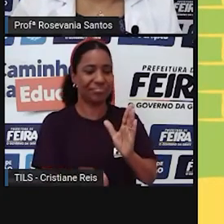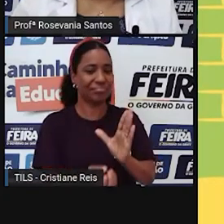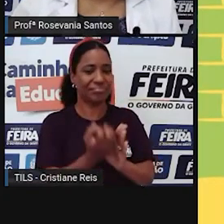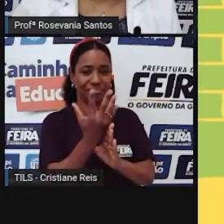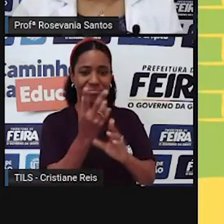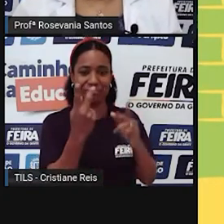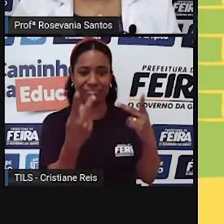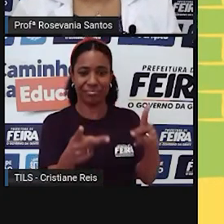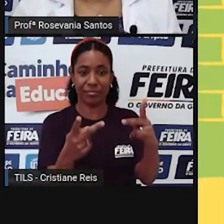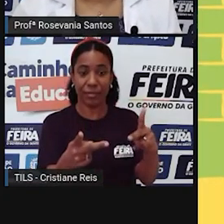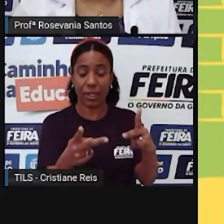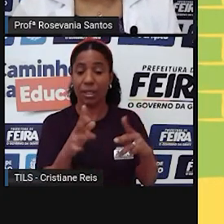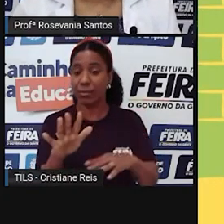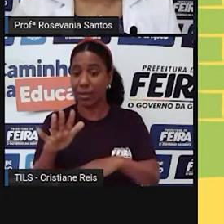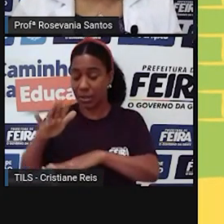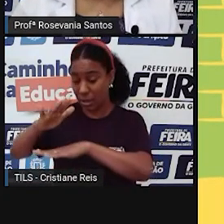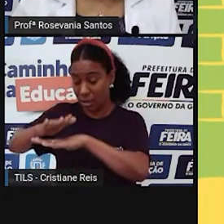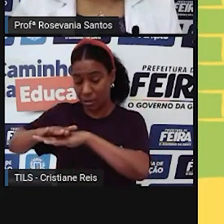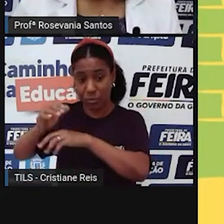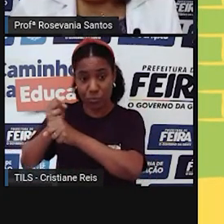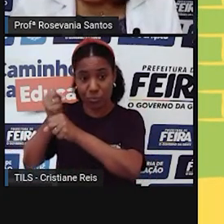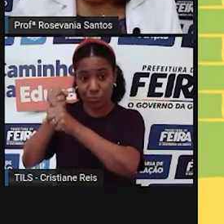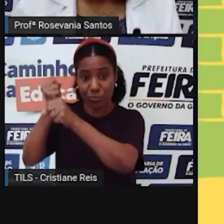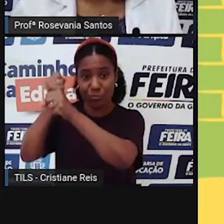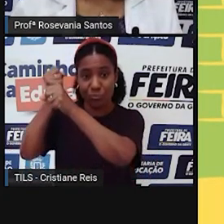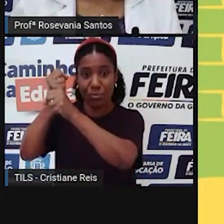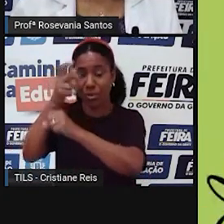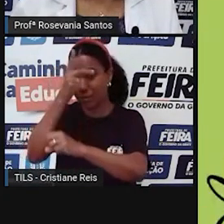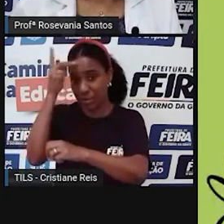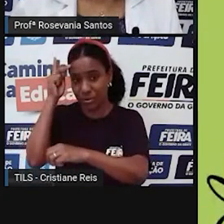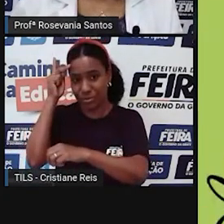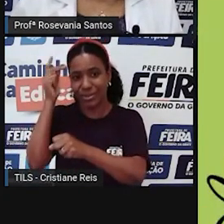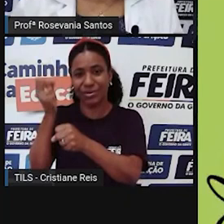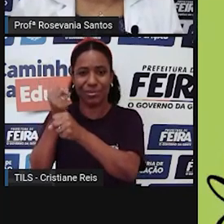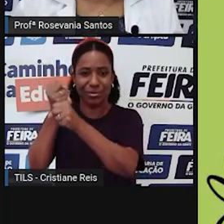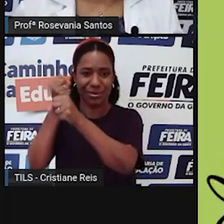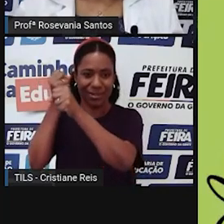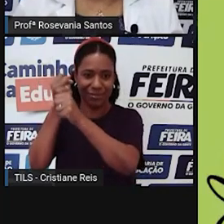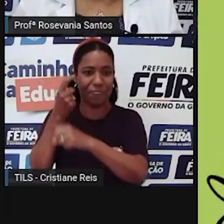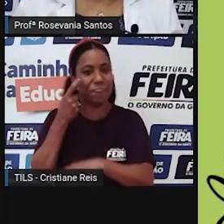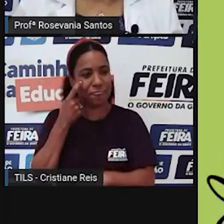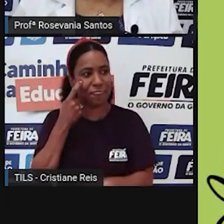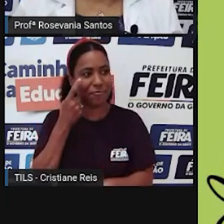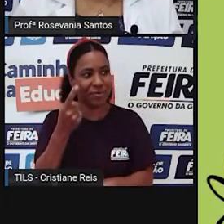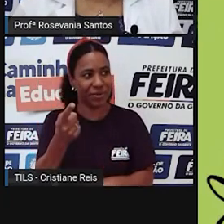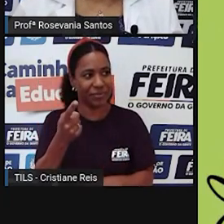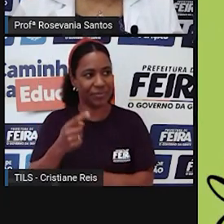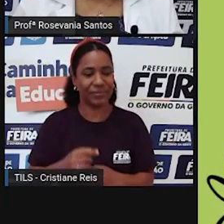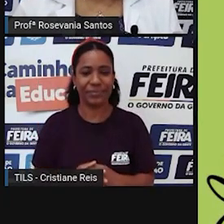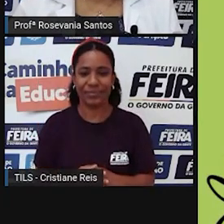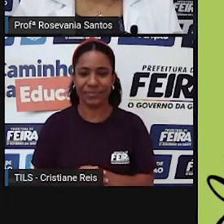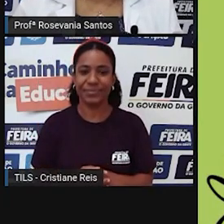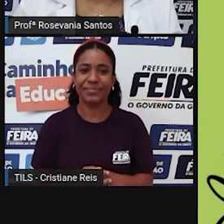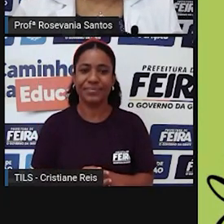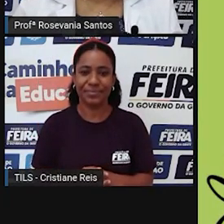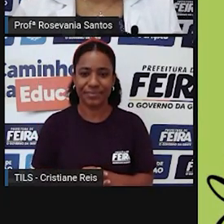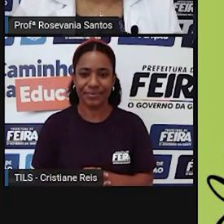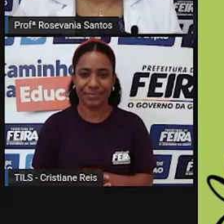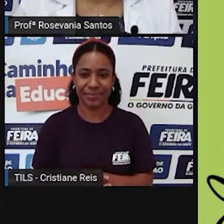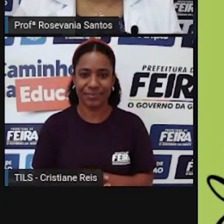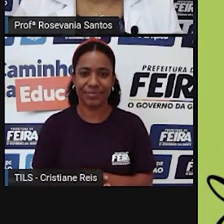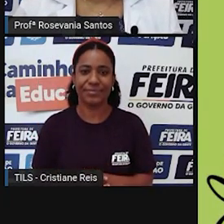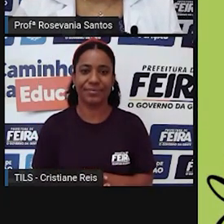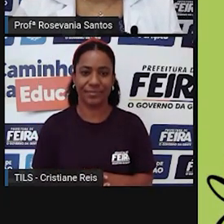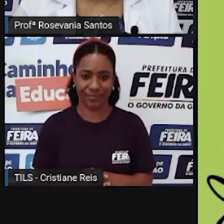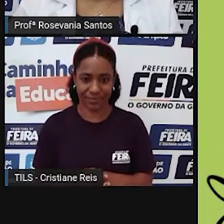vai ser pouco alterada pelo homem. Bora ver isso, né, de outra forma aqui. Aí você, só para perceber, né, essa área aqui,